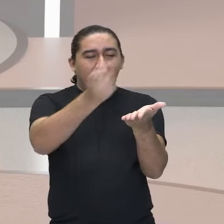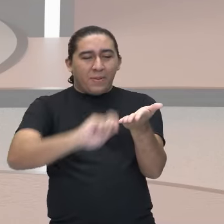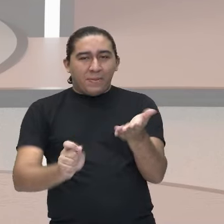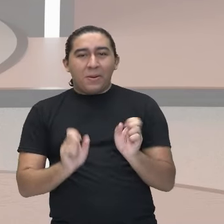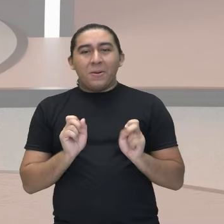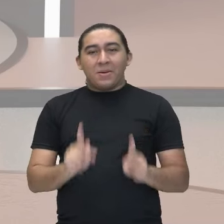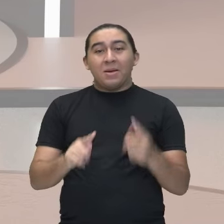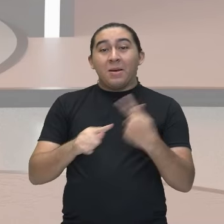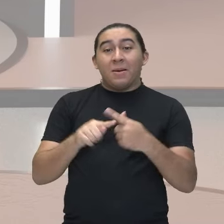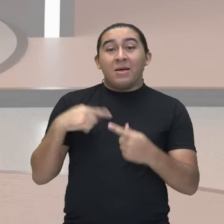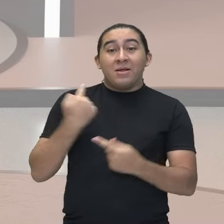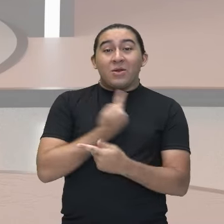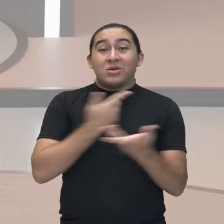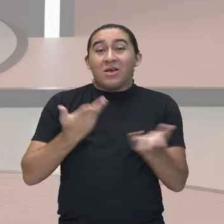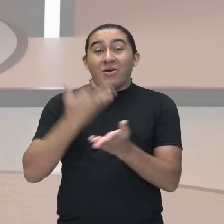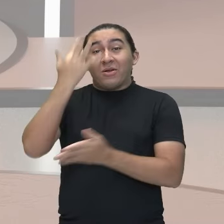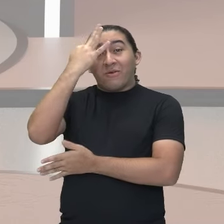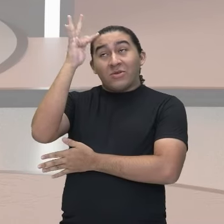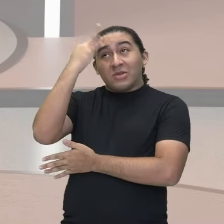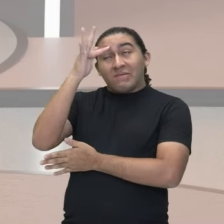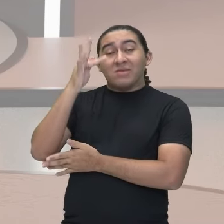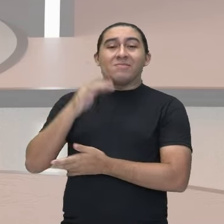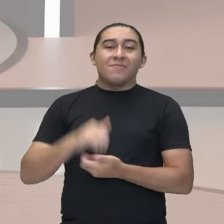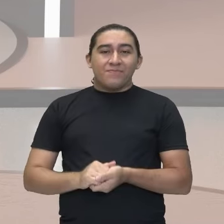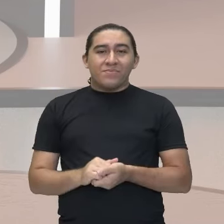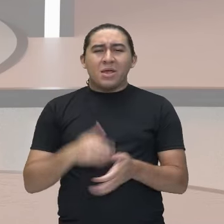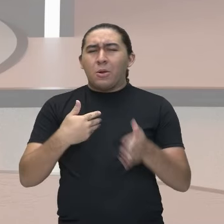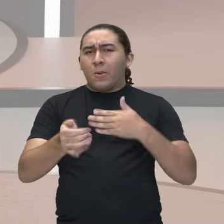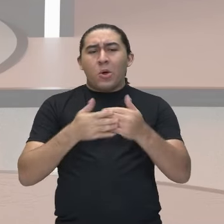porque nós vamos filosofar. Não importa o